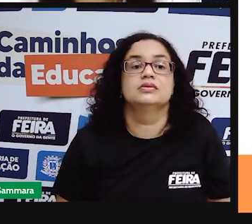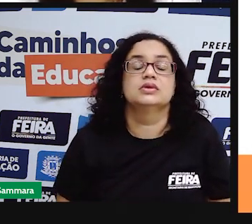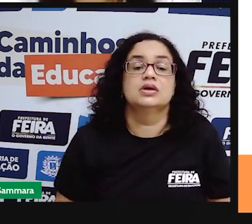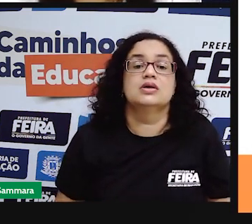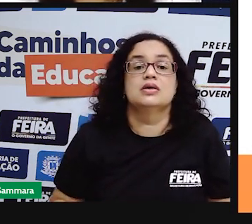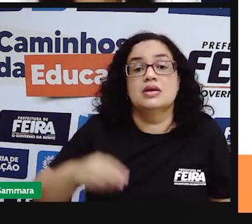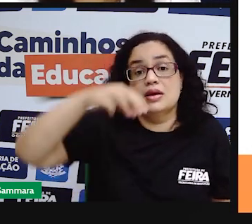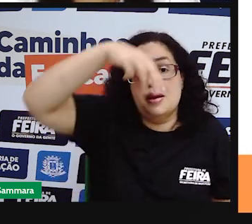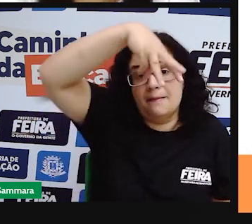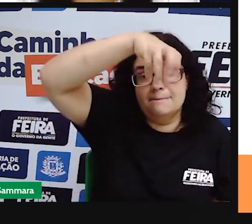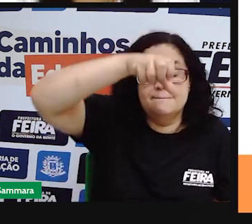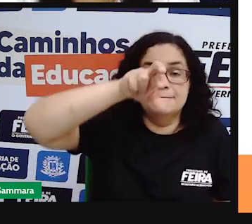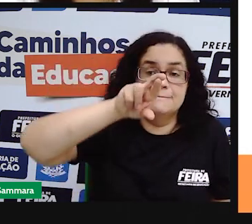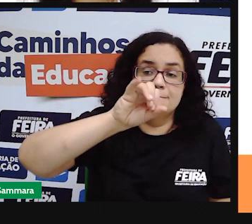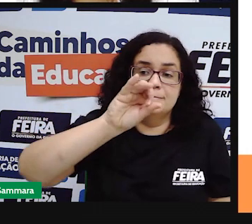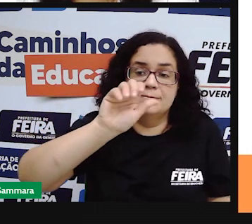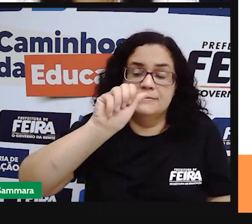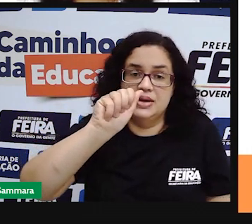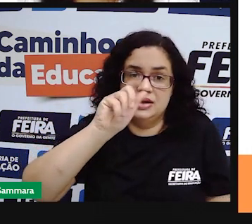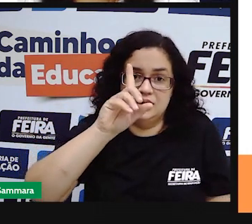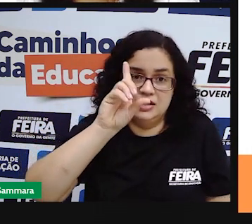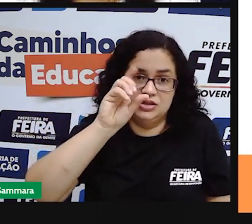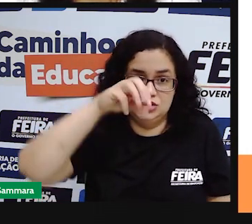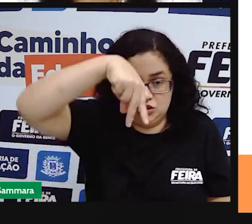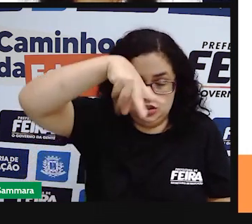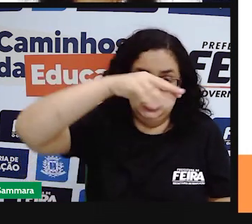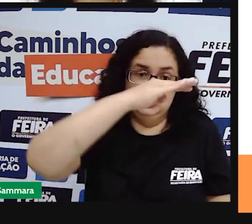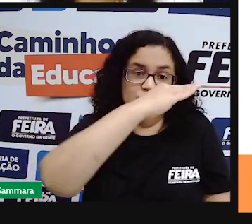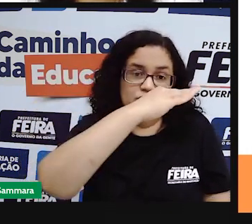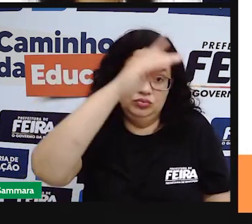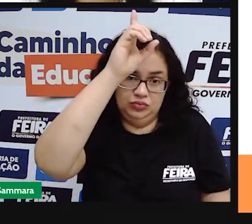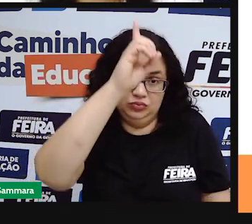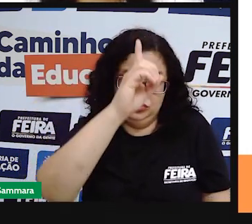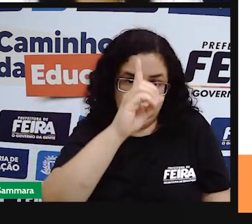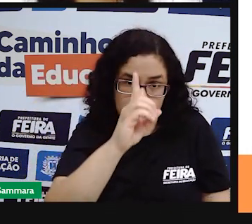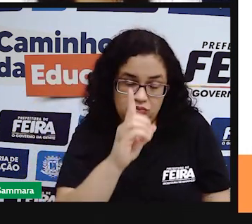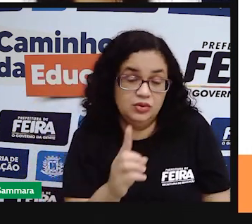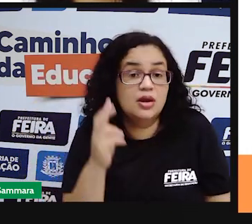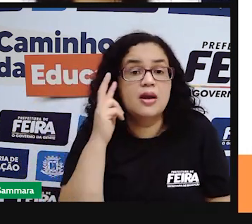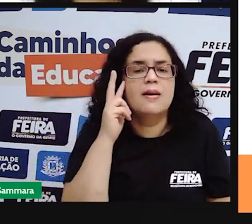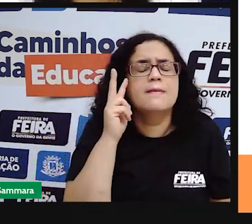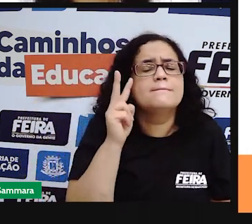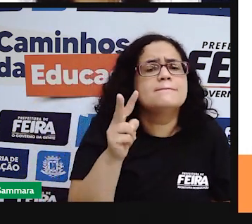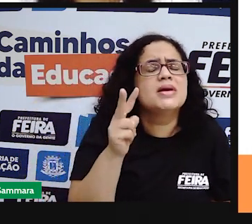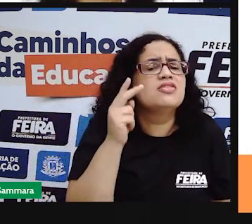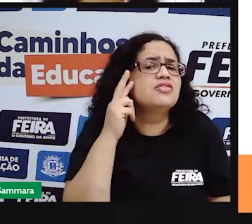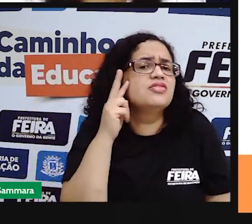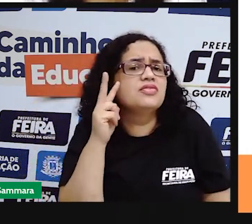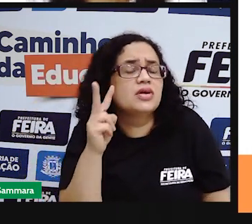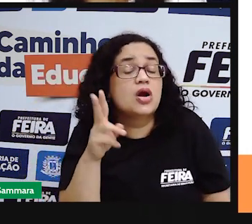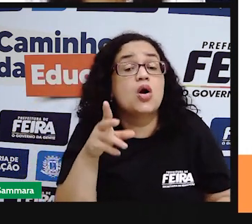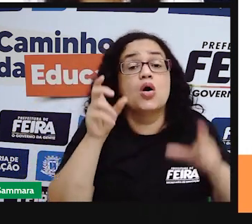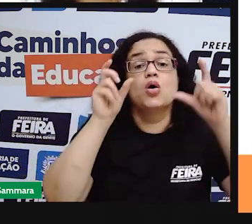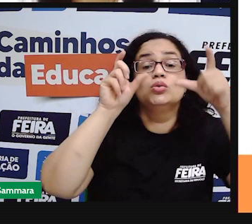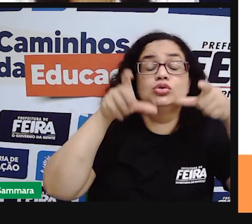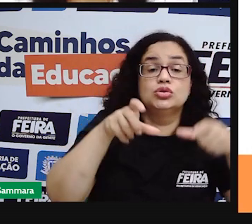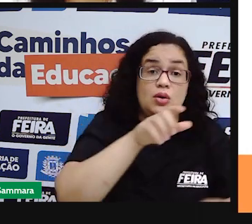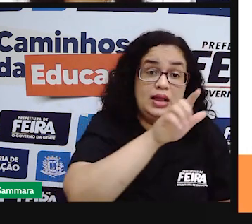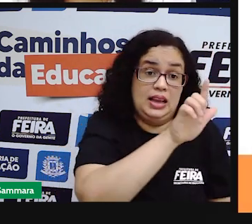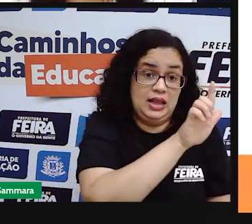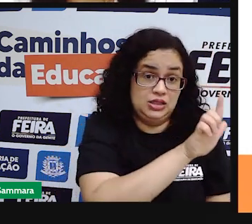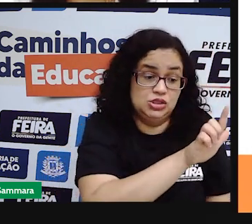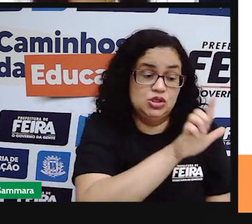de Greenwich, que divide aí verticalmente, permite a gente identificar onde é aí o leste,